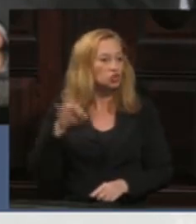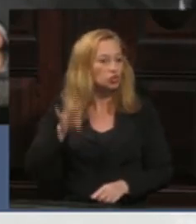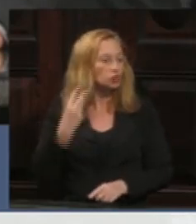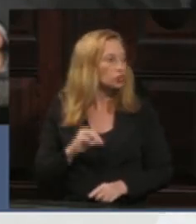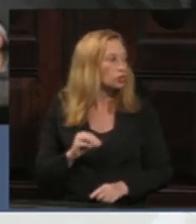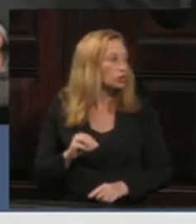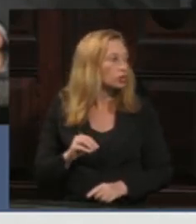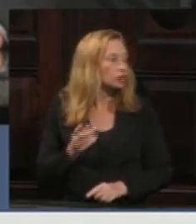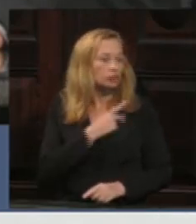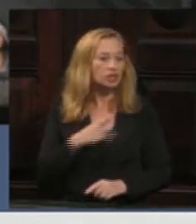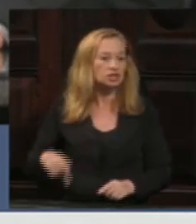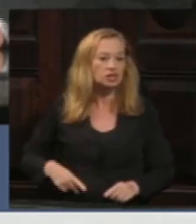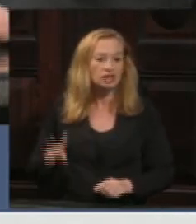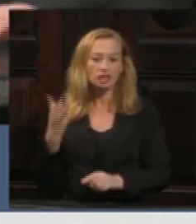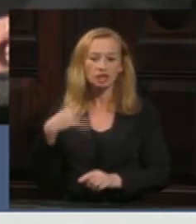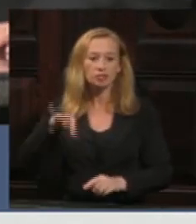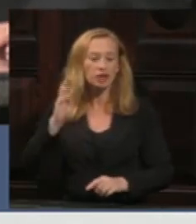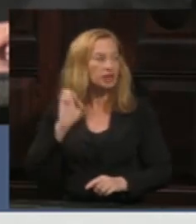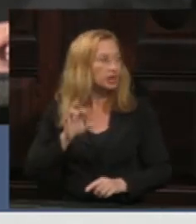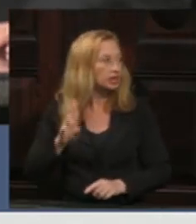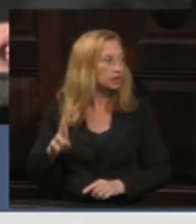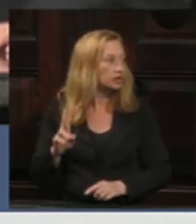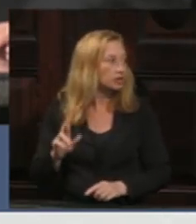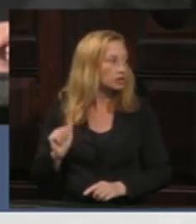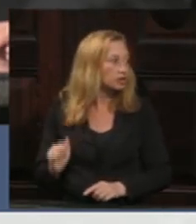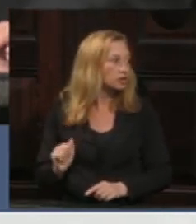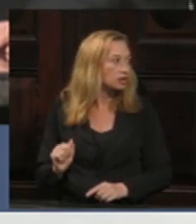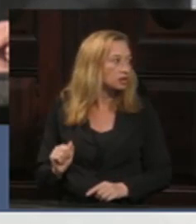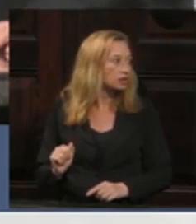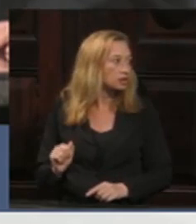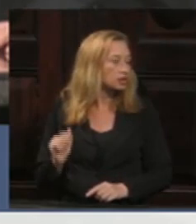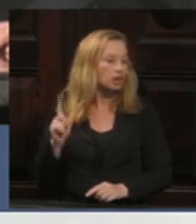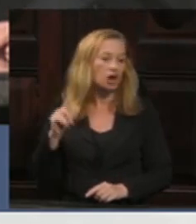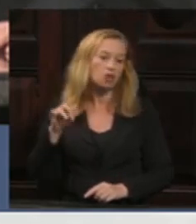da Câmara, Trajano de Moraes, Ralf Moreira.